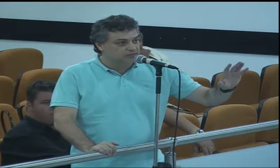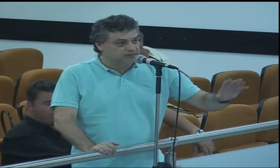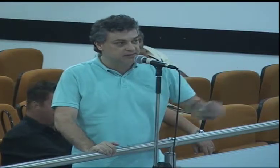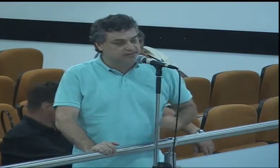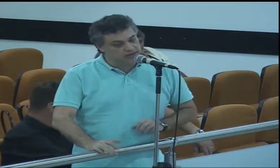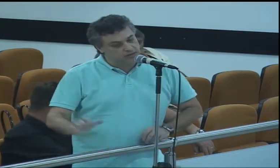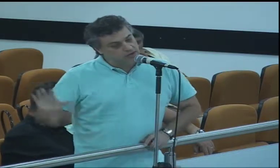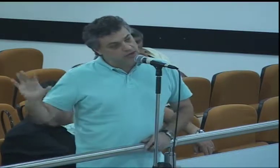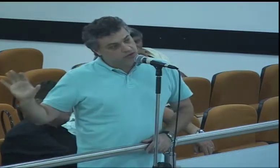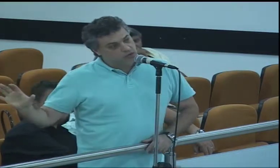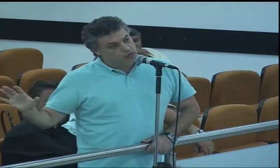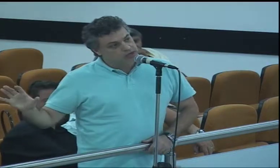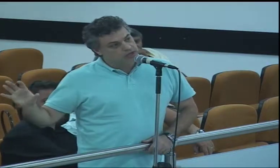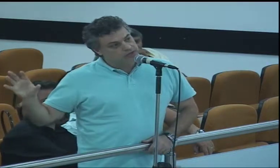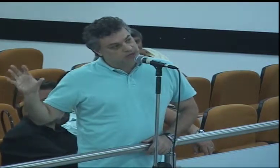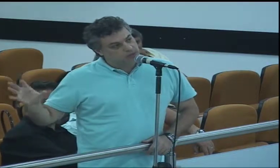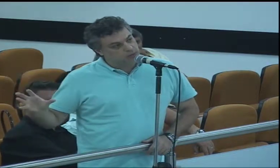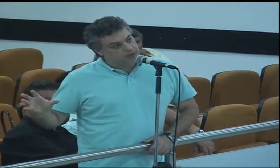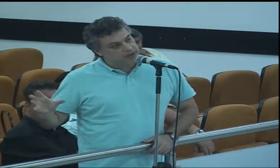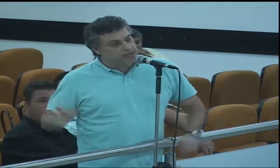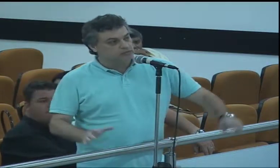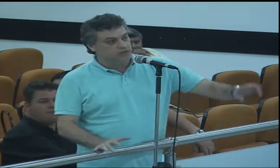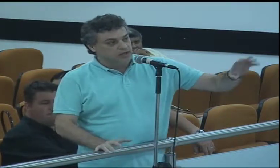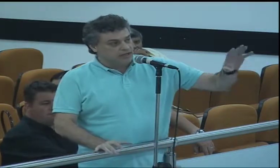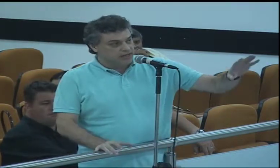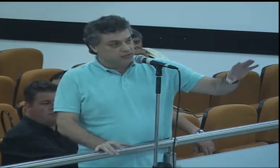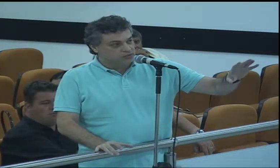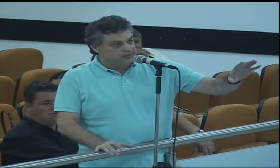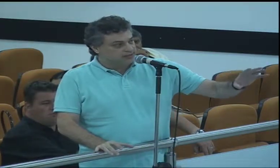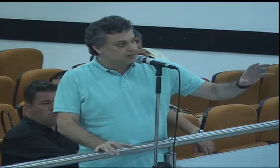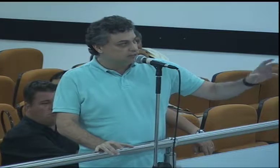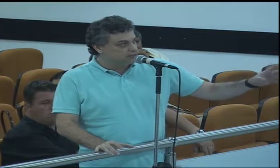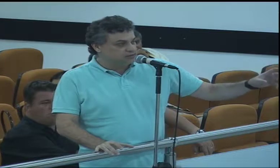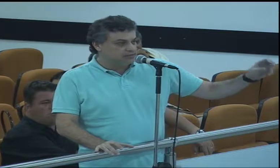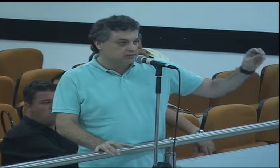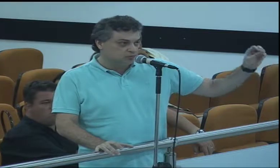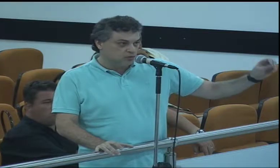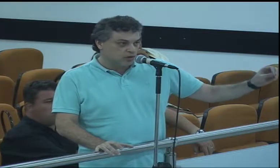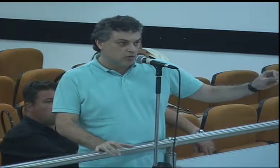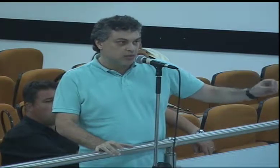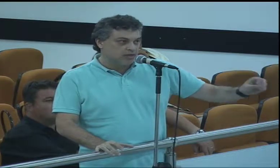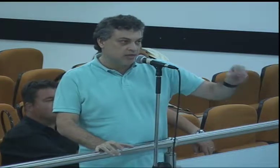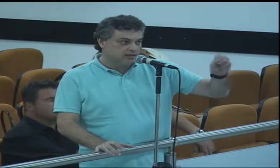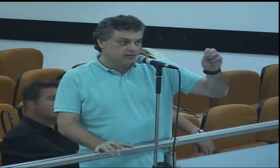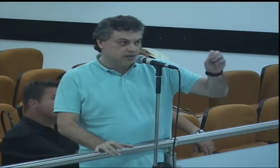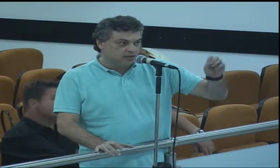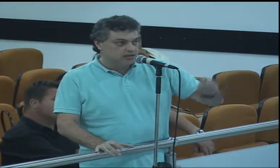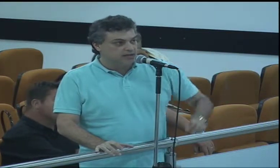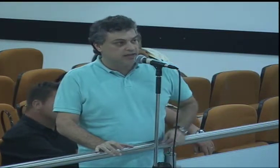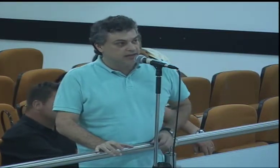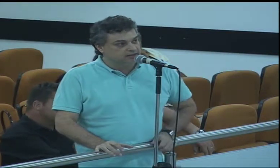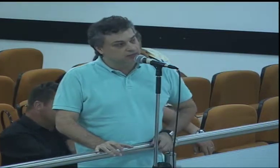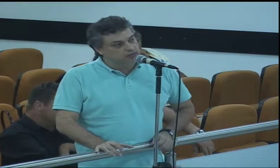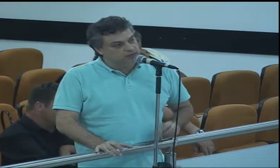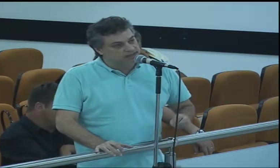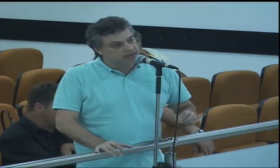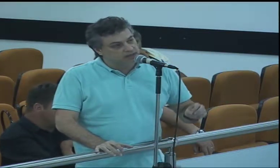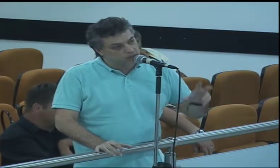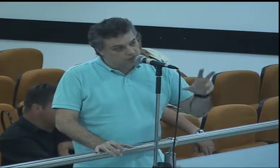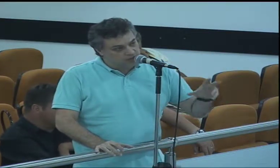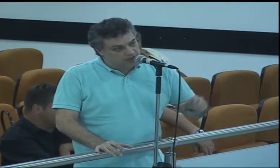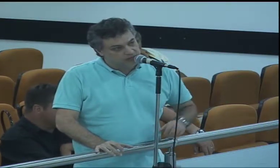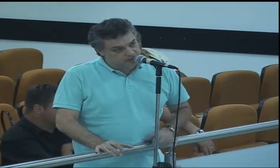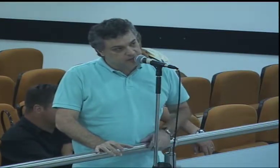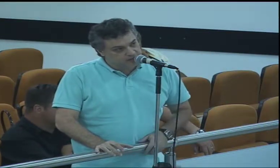fazer a manifestação que o Conselho tem acompanhado e a solicitação no sentido do acompanhante e da questão do lazer e